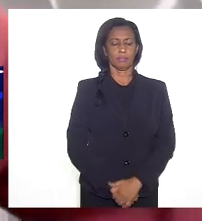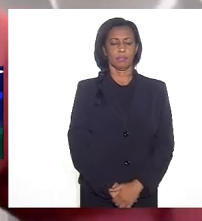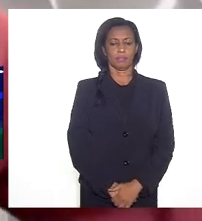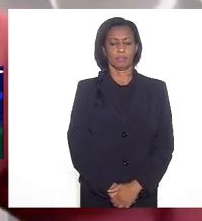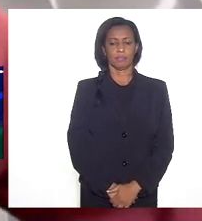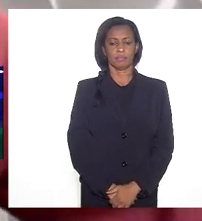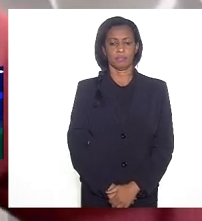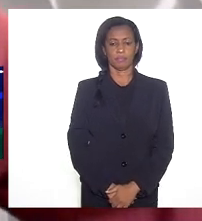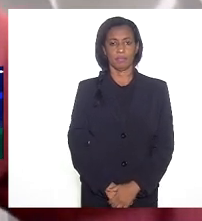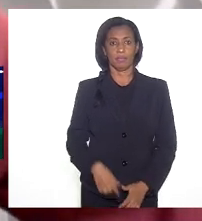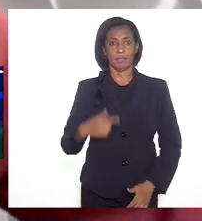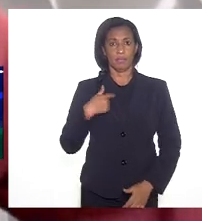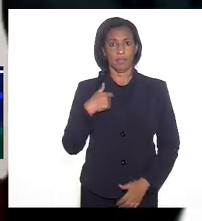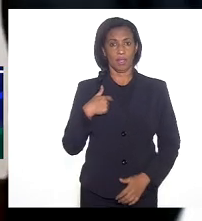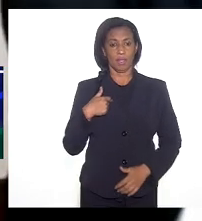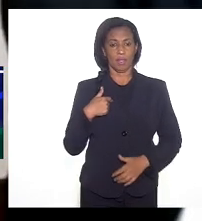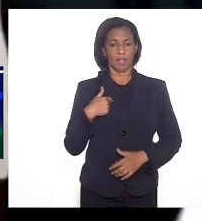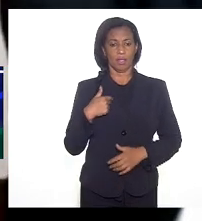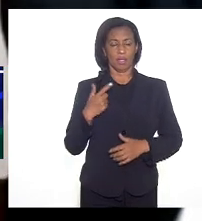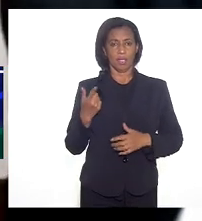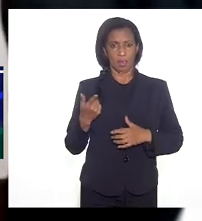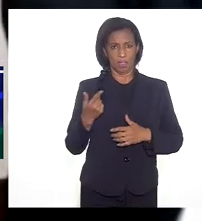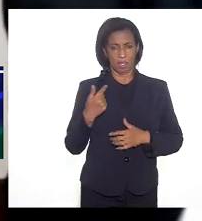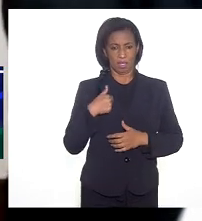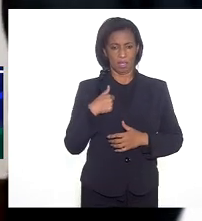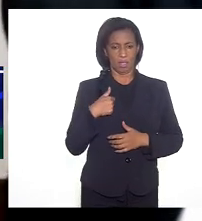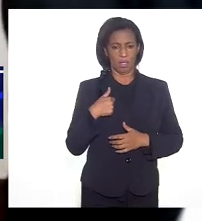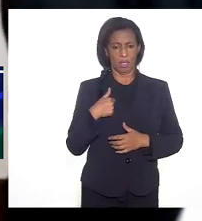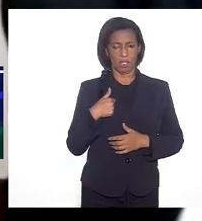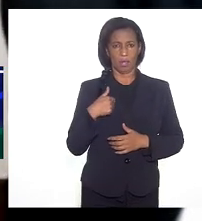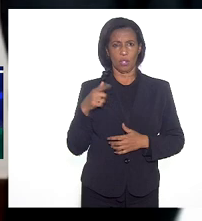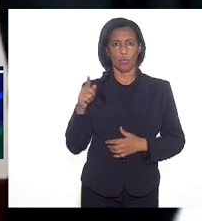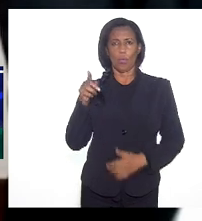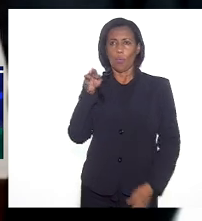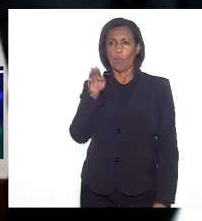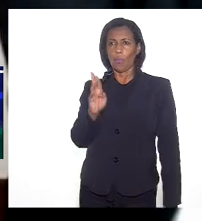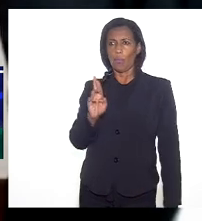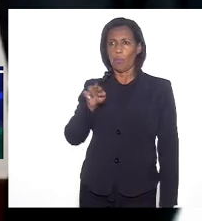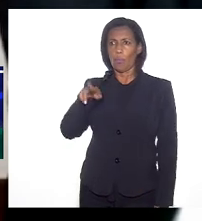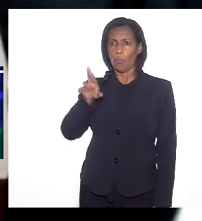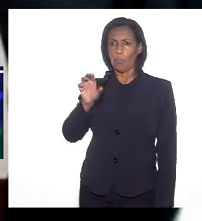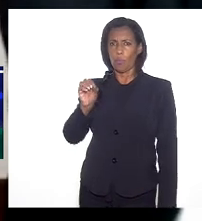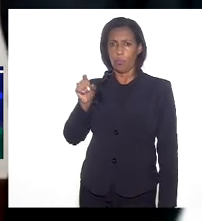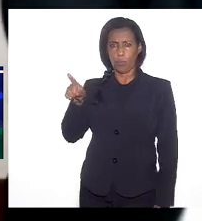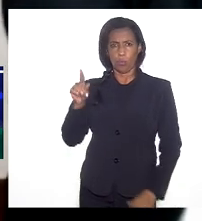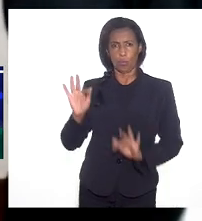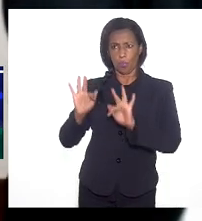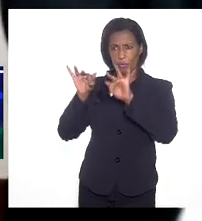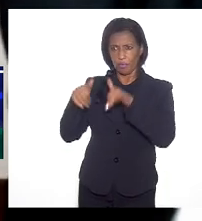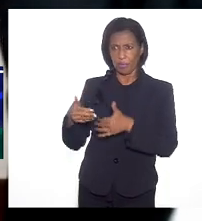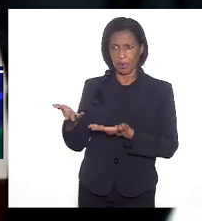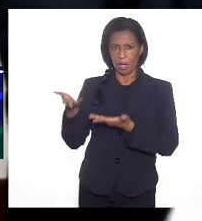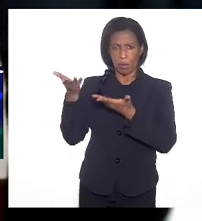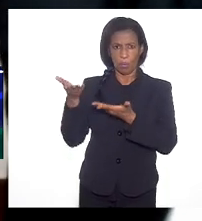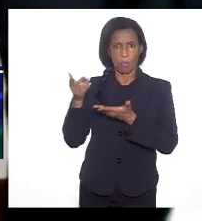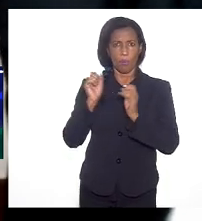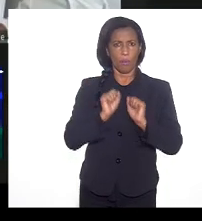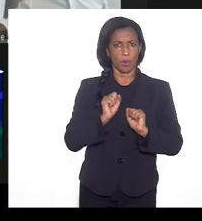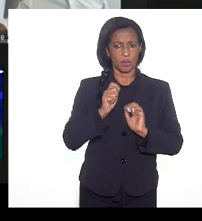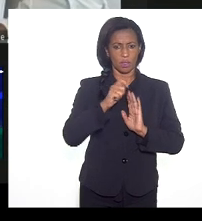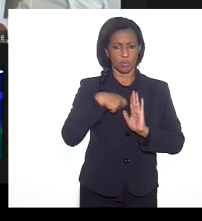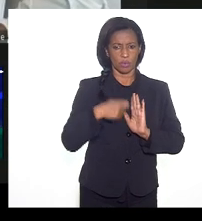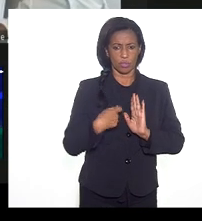vou com autorização do plenário eu vou acatar o Bruno como o expediente final pode ser os inscritos